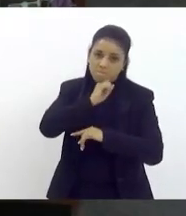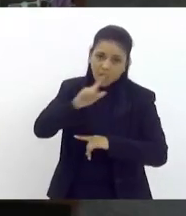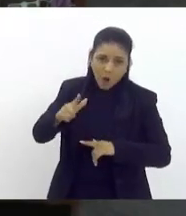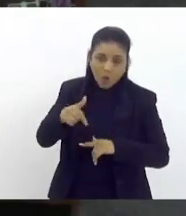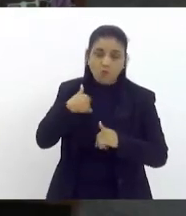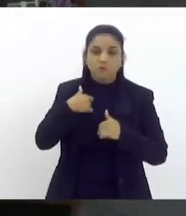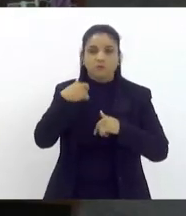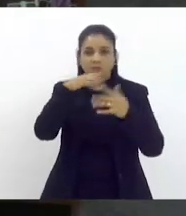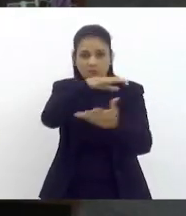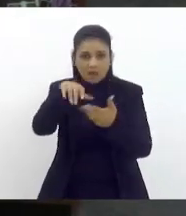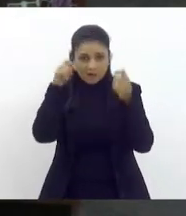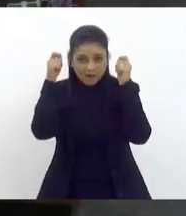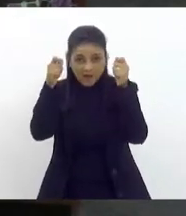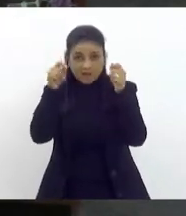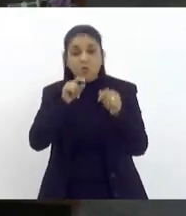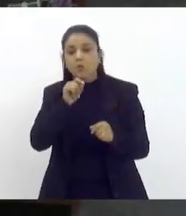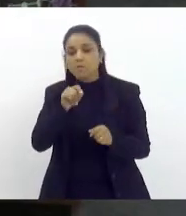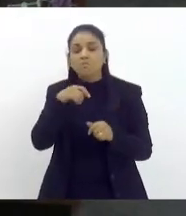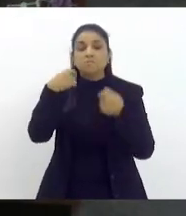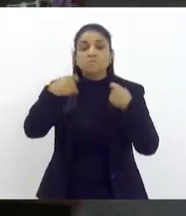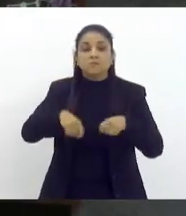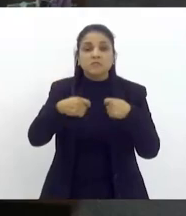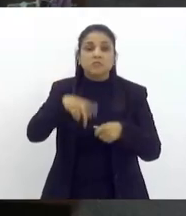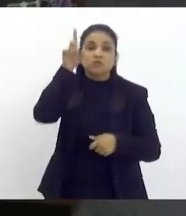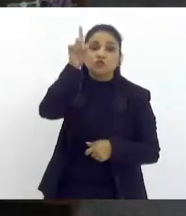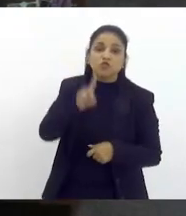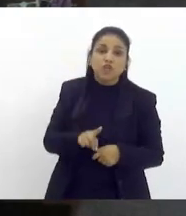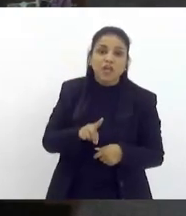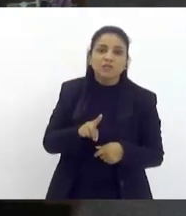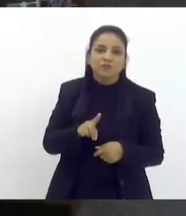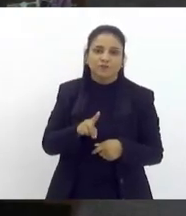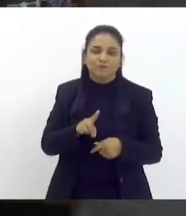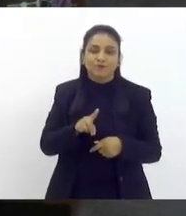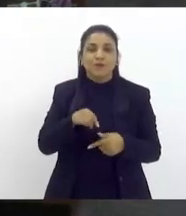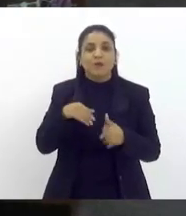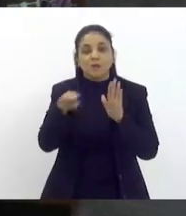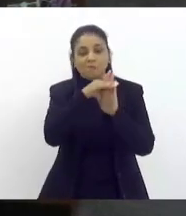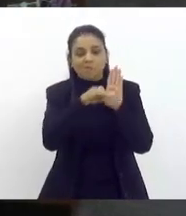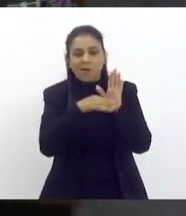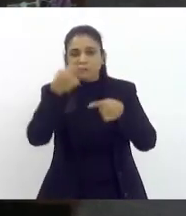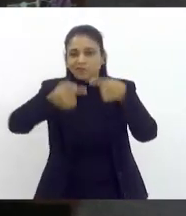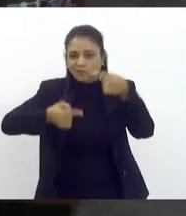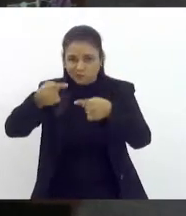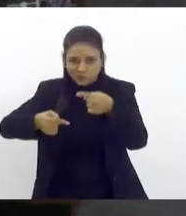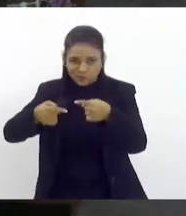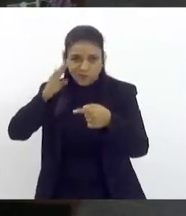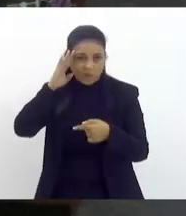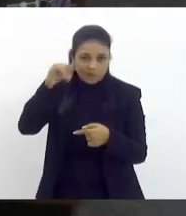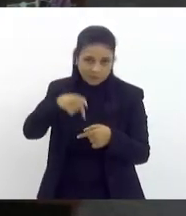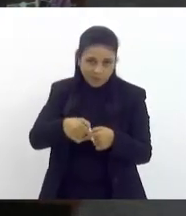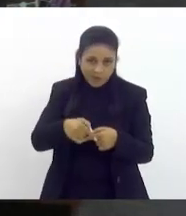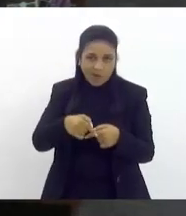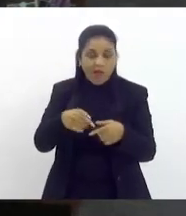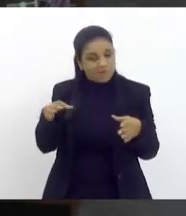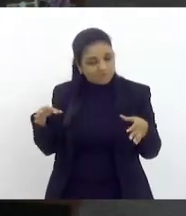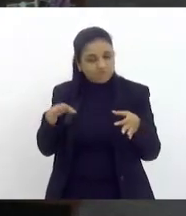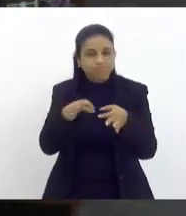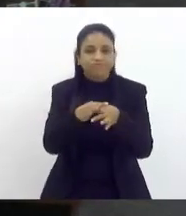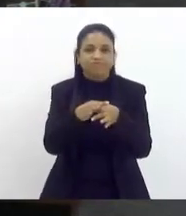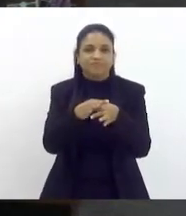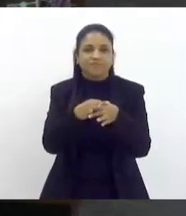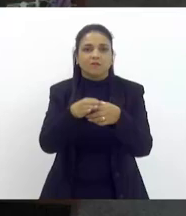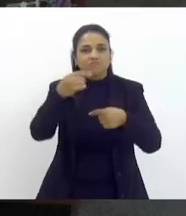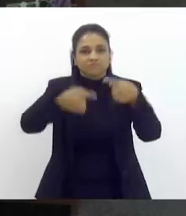falem dos direitos que estão sendo caçados e que falem das faltas estão sendo discutidas Aí sim a gente unidade vai fazer um debate honesto